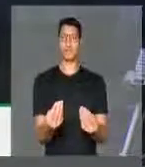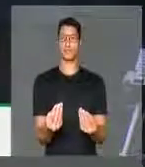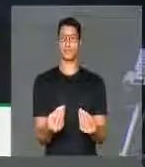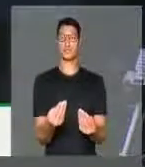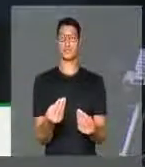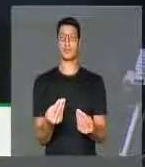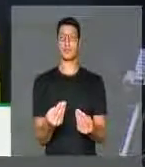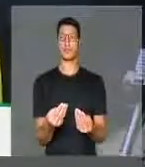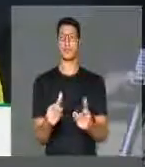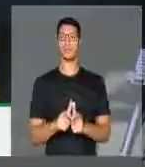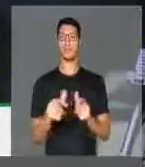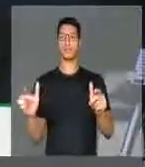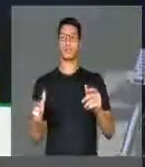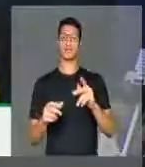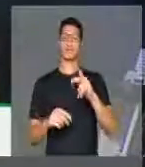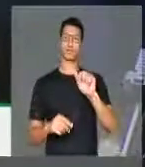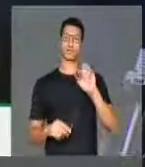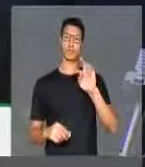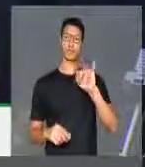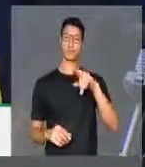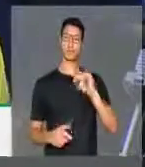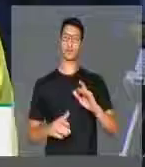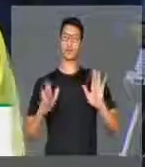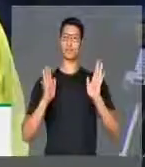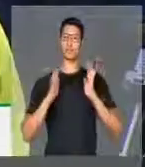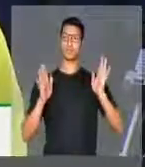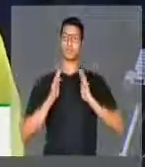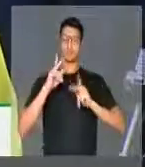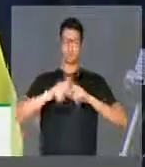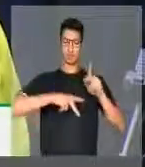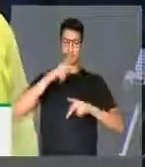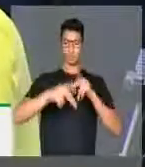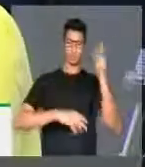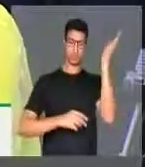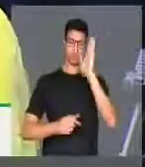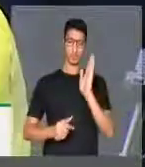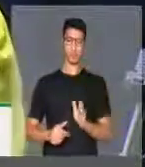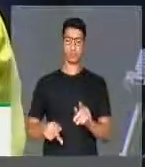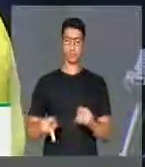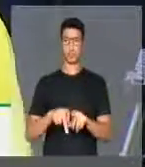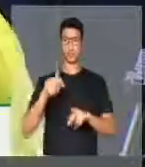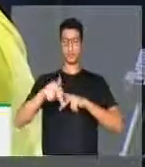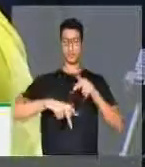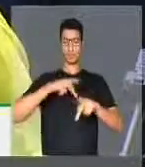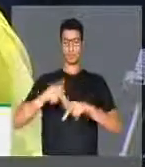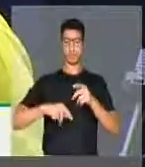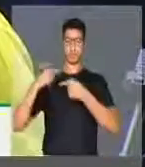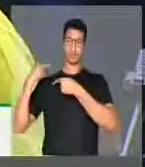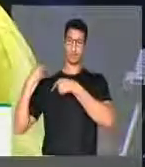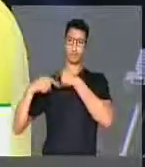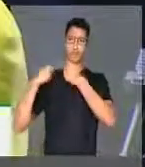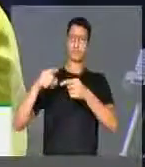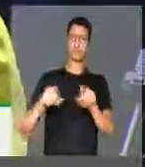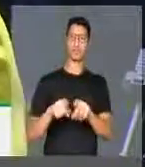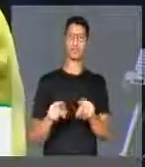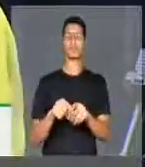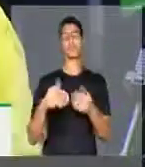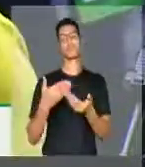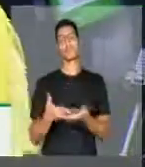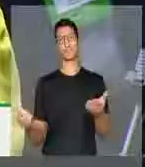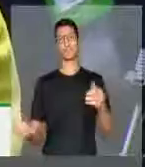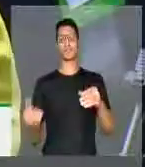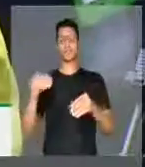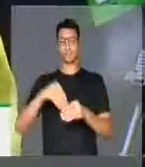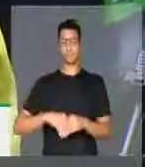entregando grandes patrimônios, riquezas do povo brasileiro, das populações tradicionais,